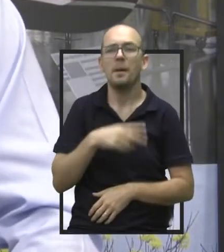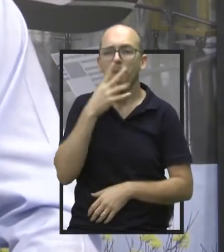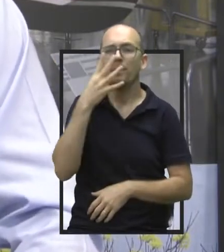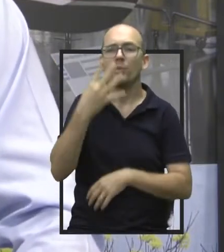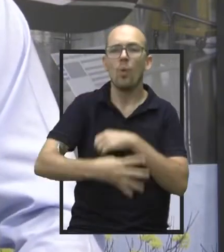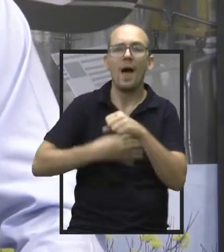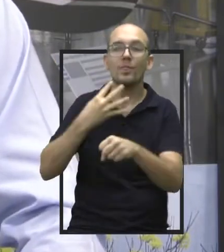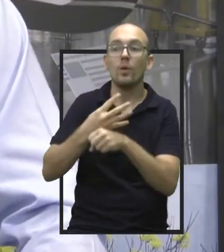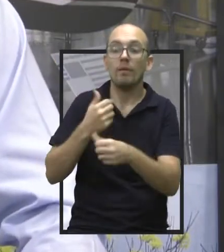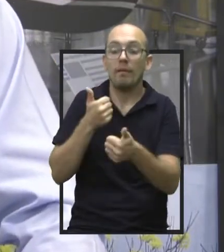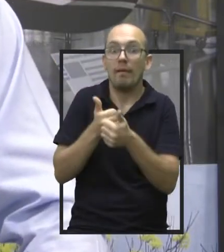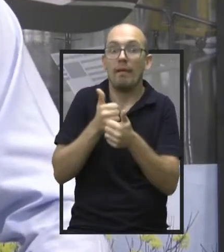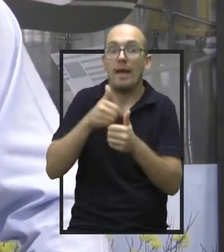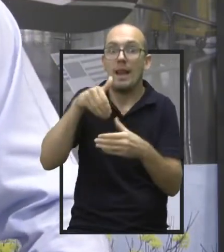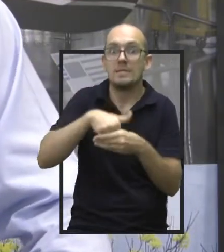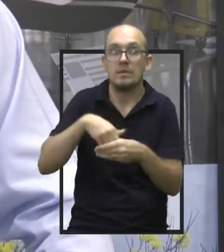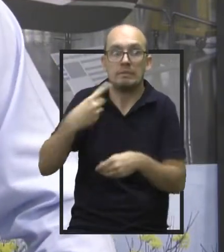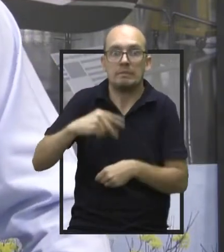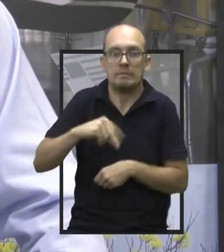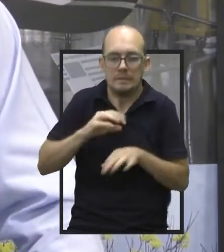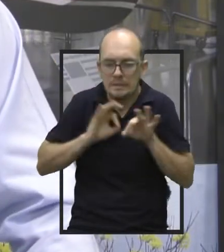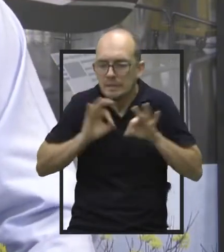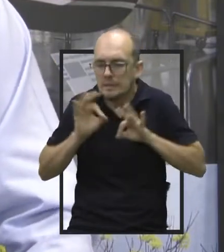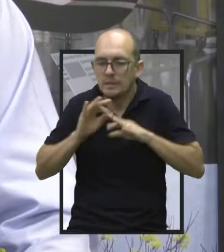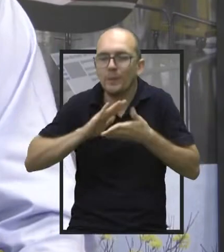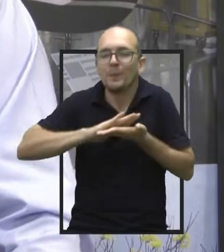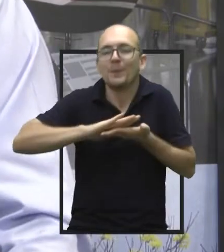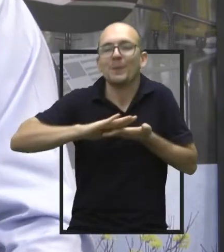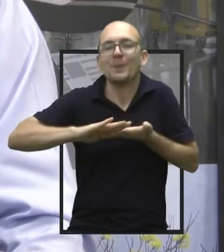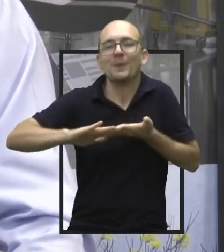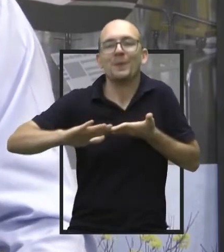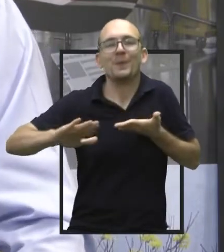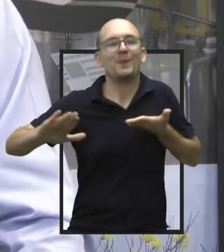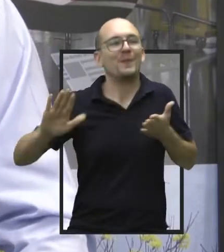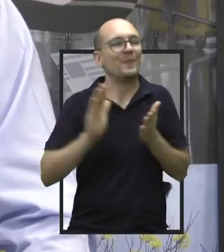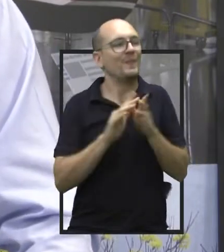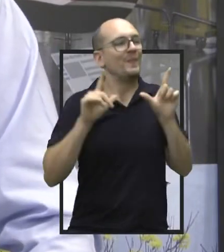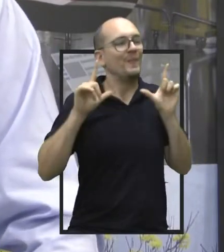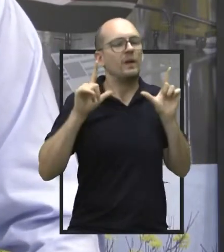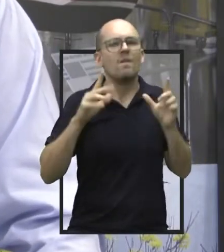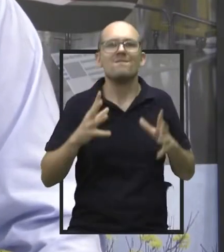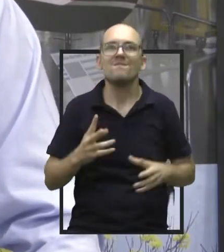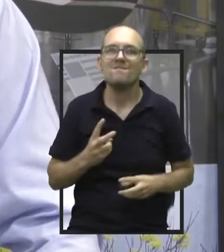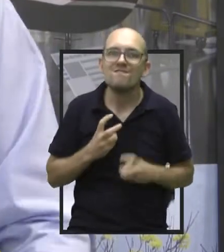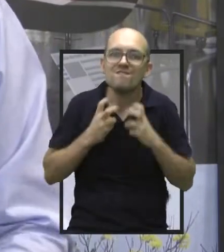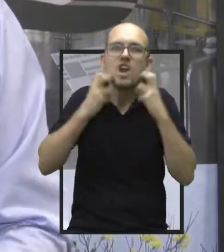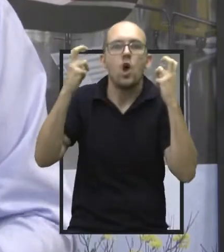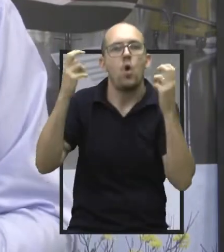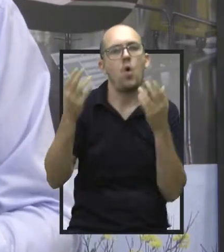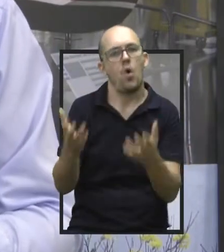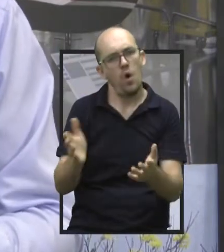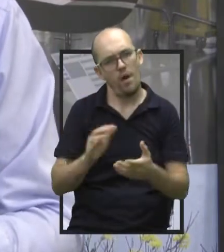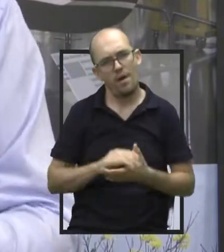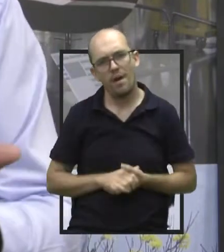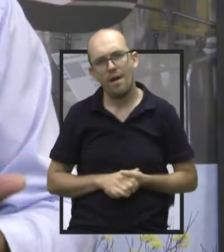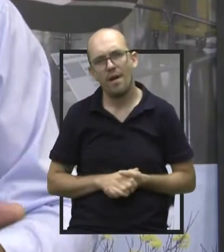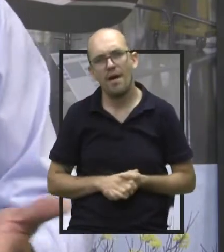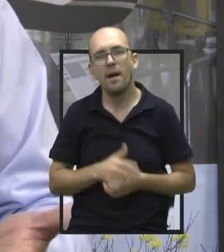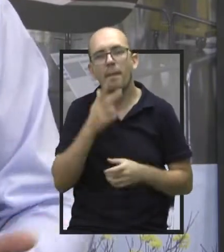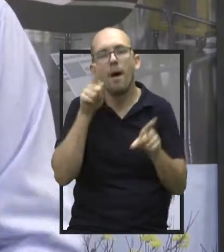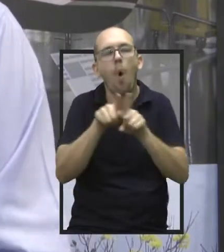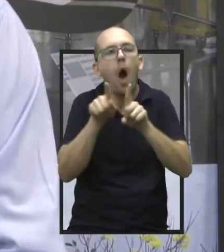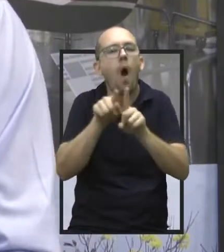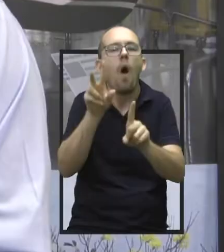anos. Que eu acho uma vergonha isso para a prefeitura. Até, certo? Iludir